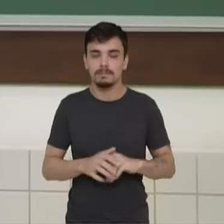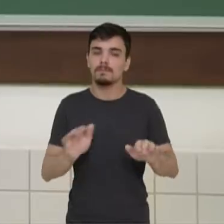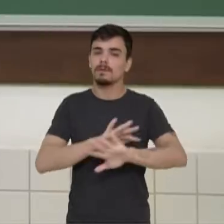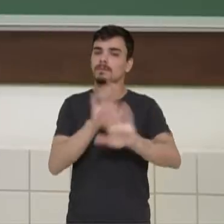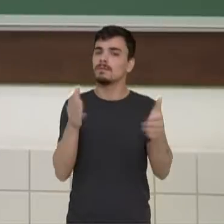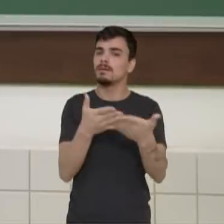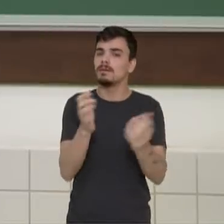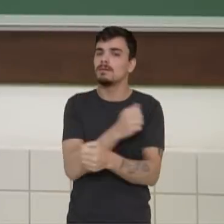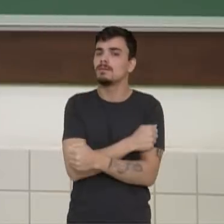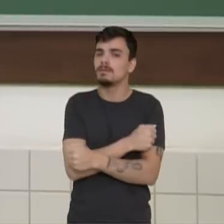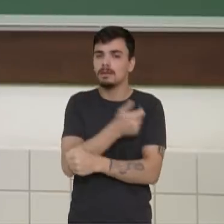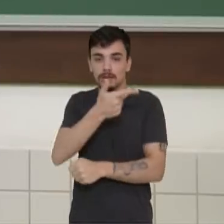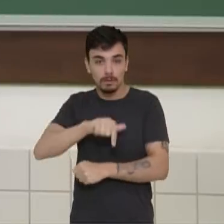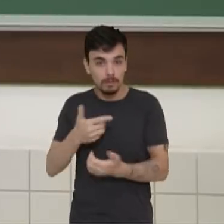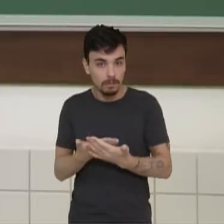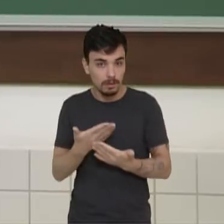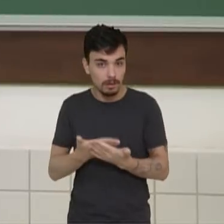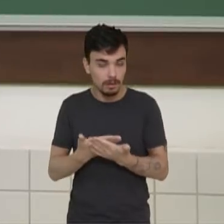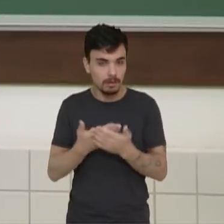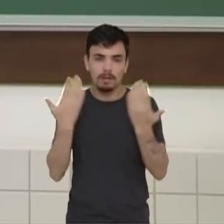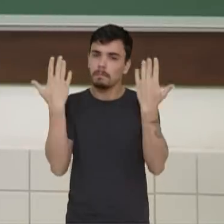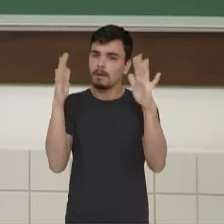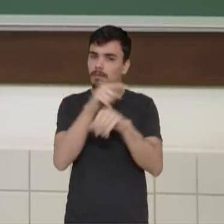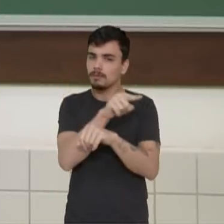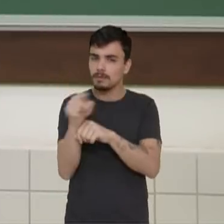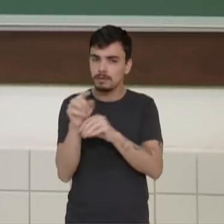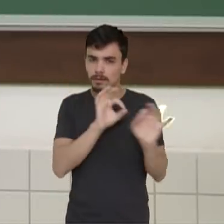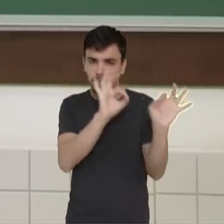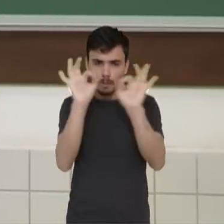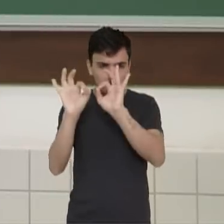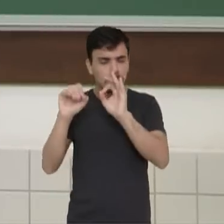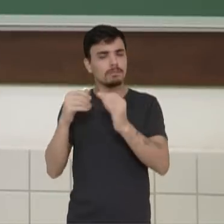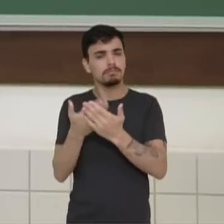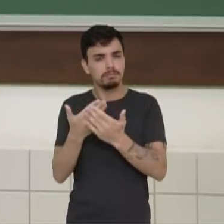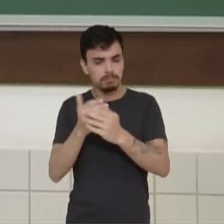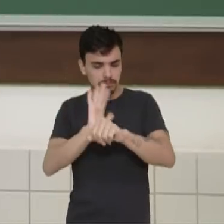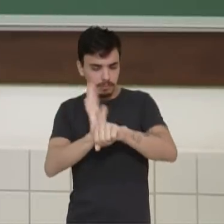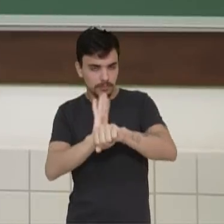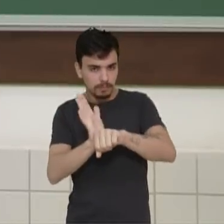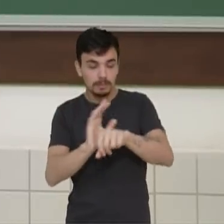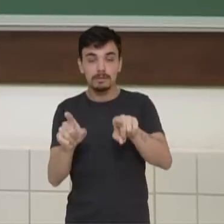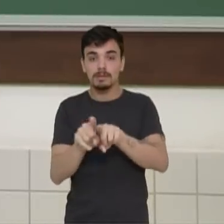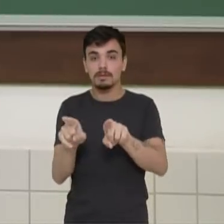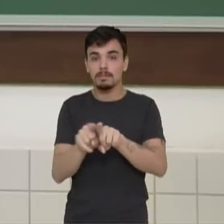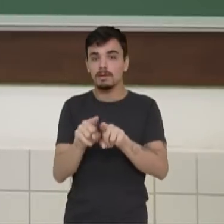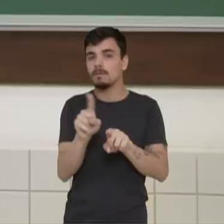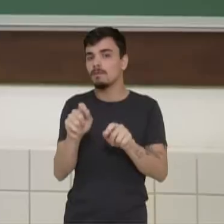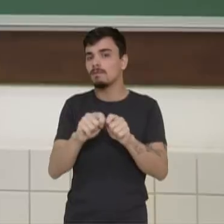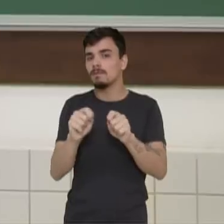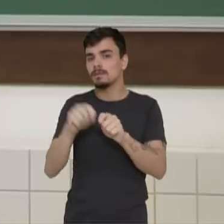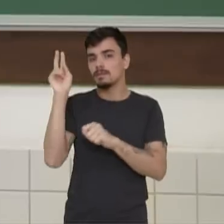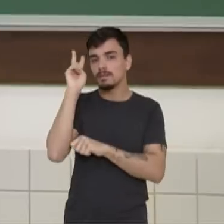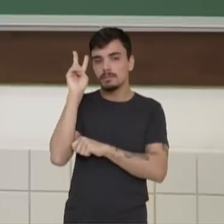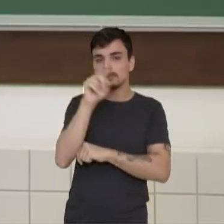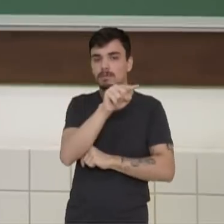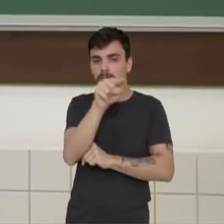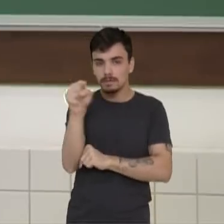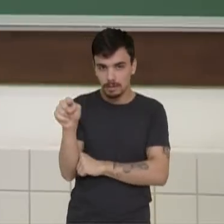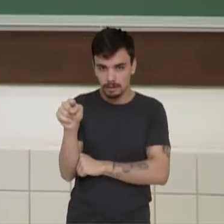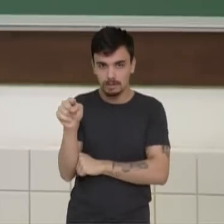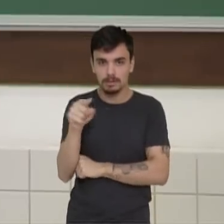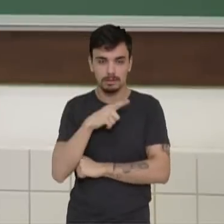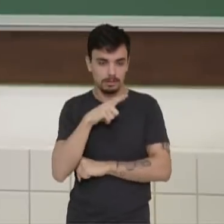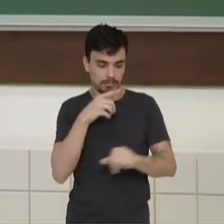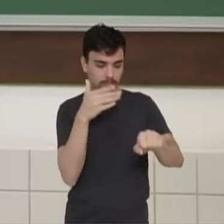Olá, alunos! Vamos para mais uma aulinha, né? Parabéns por estarem aí acompanhando as nossas videoaulas, né? Vou fazer aquele lembrete para os estudantes que